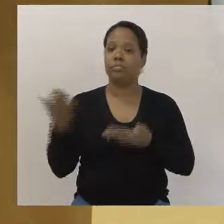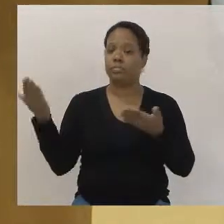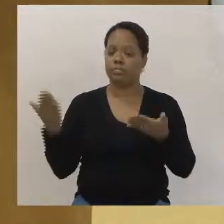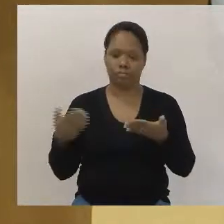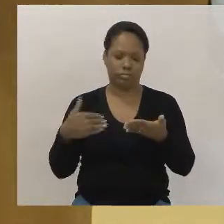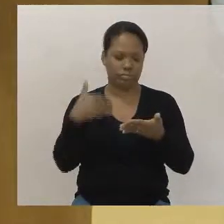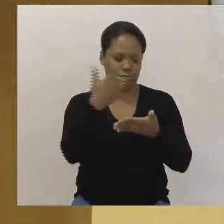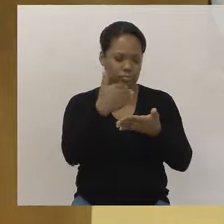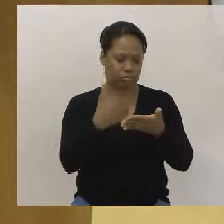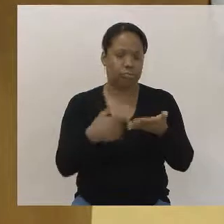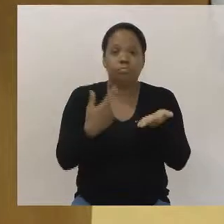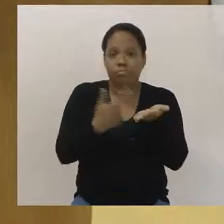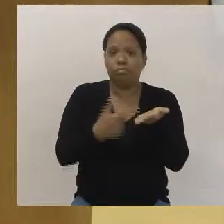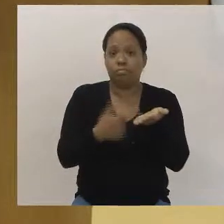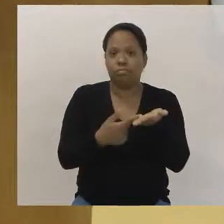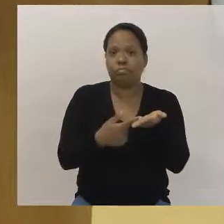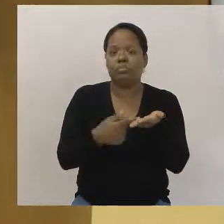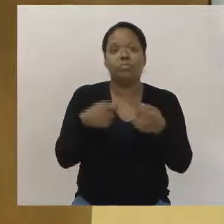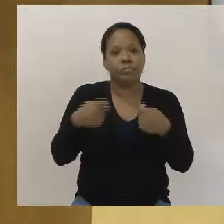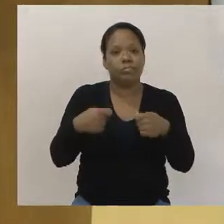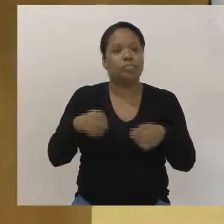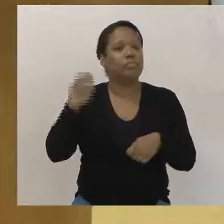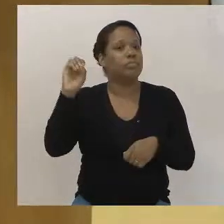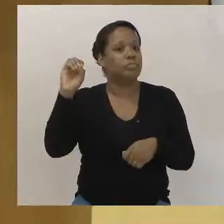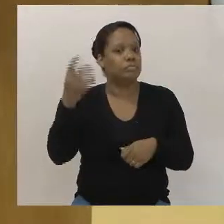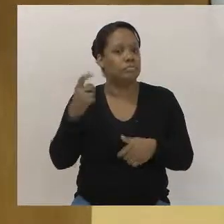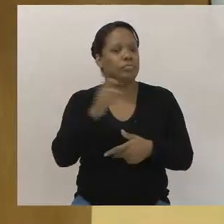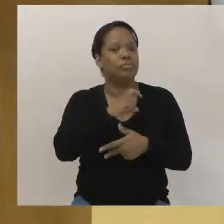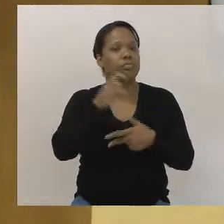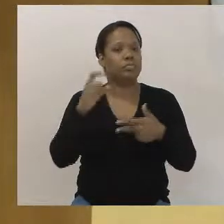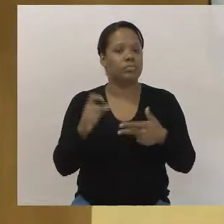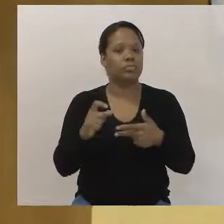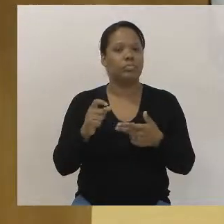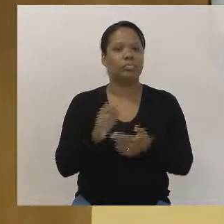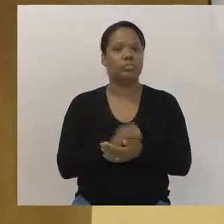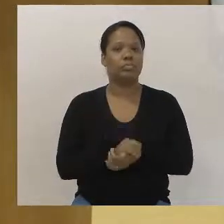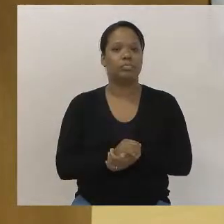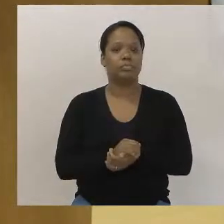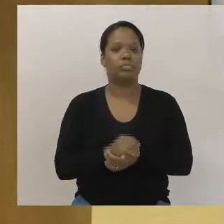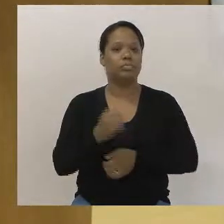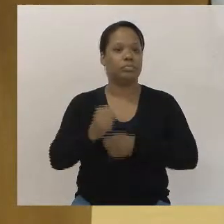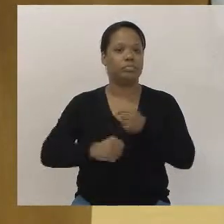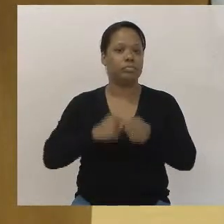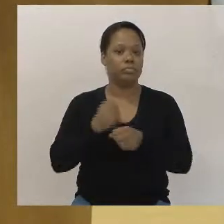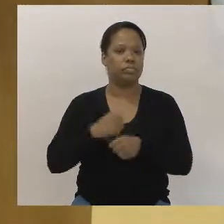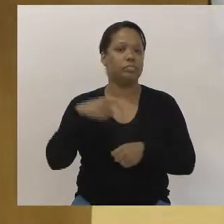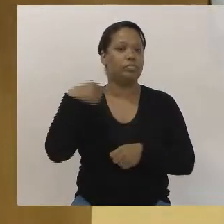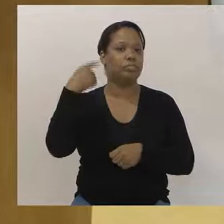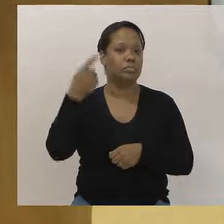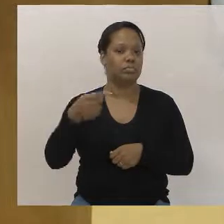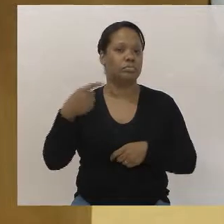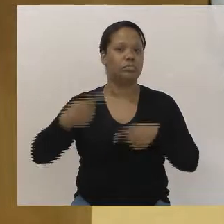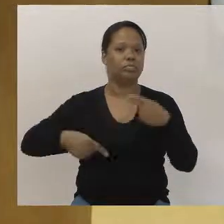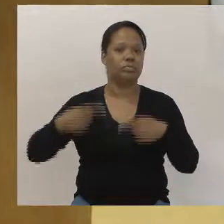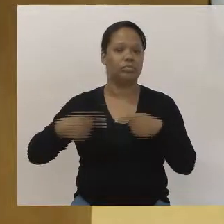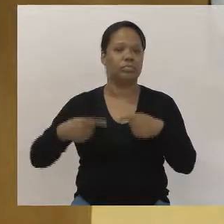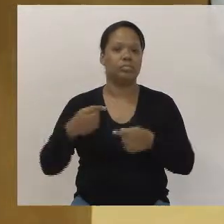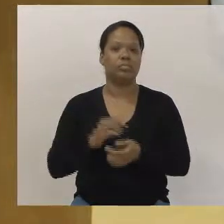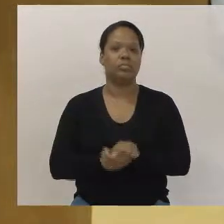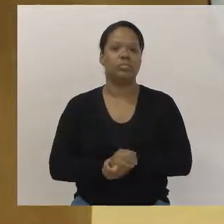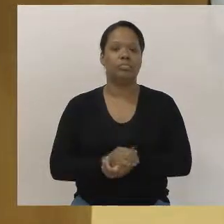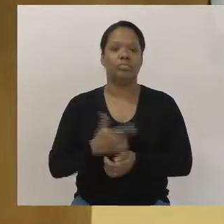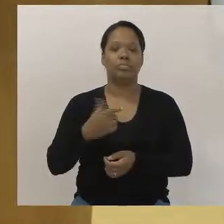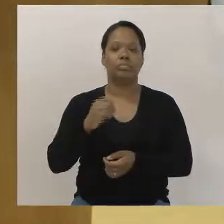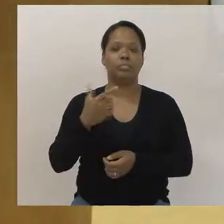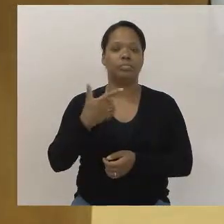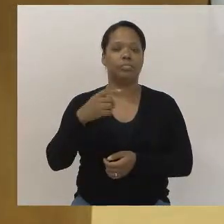planejado pelo governo o executivo atendendo no ano posterior então essas discussões e curando 2020